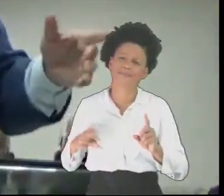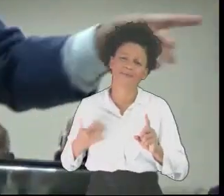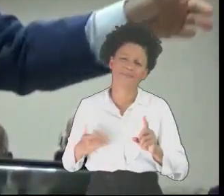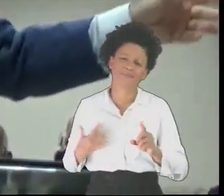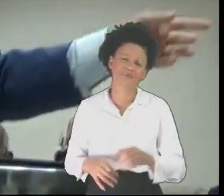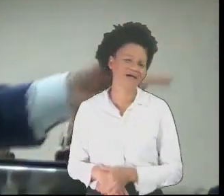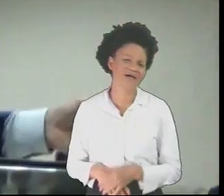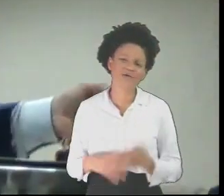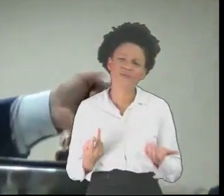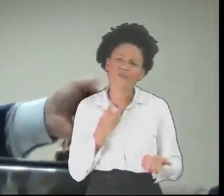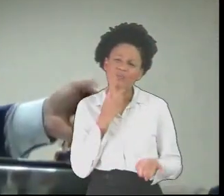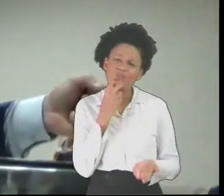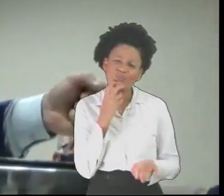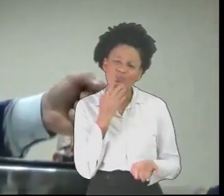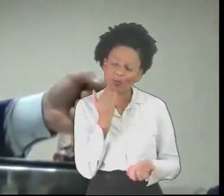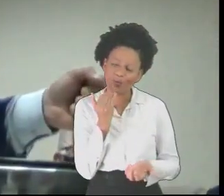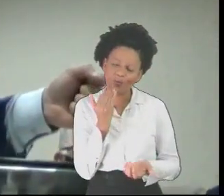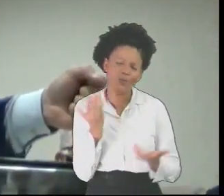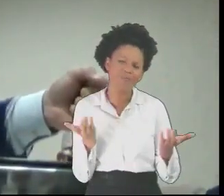fubá, era de lá.